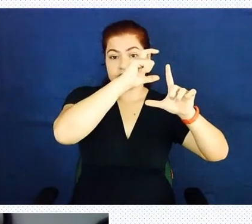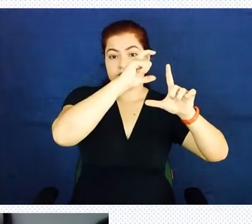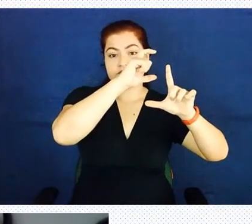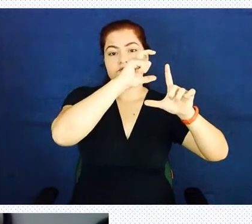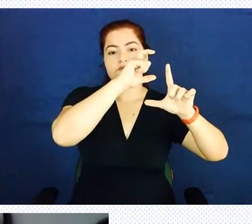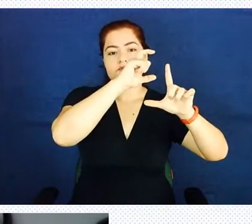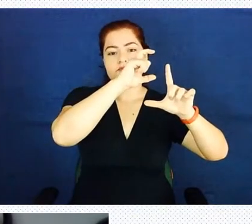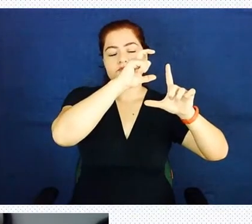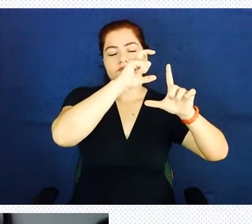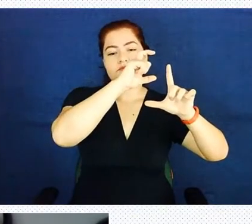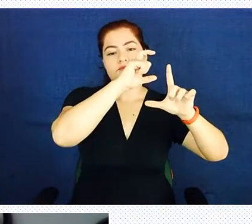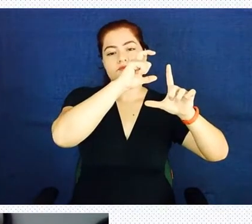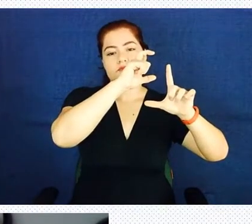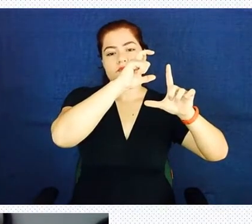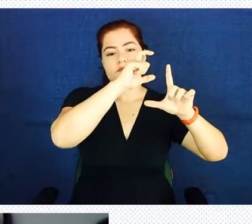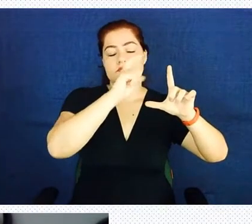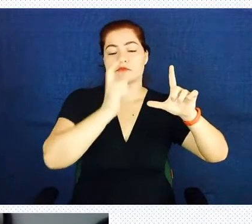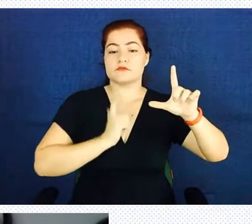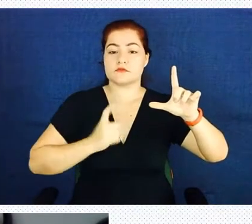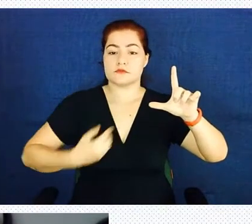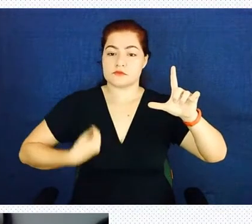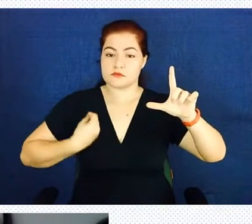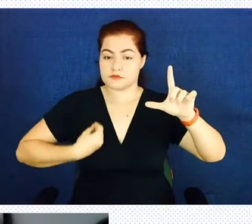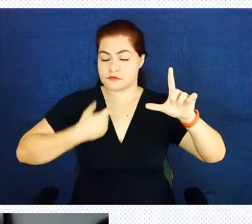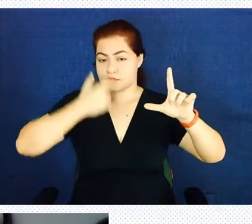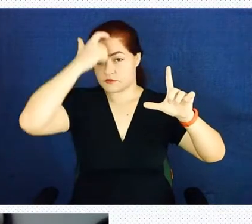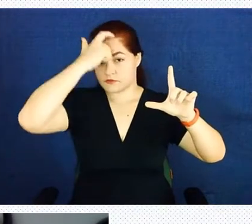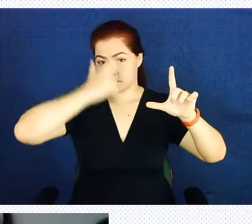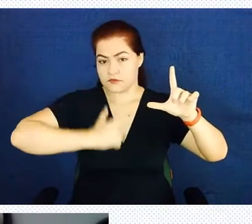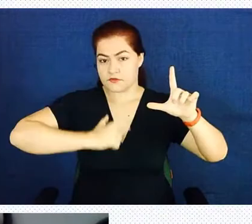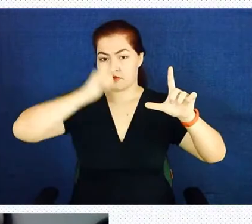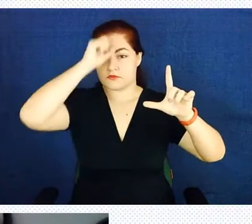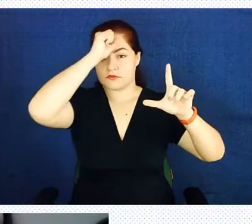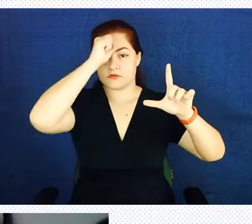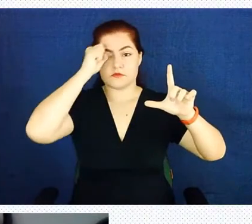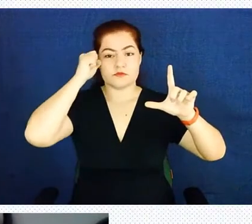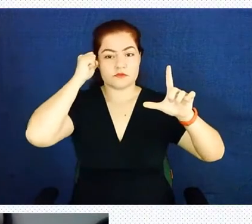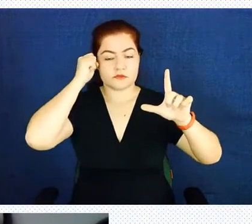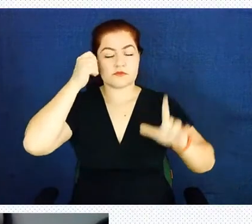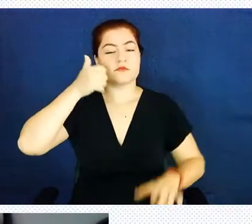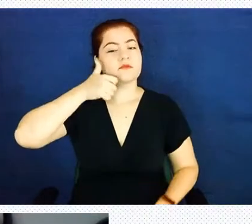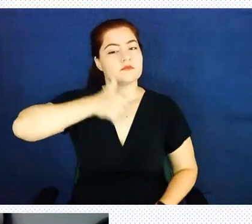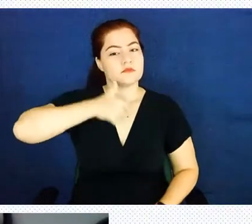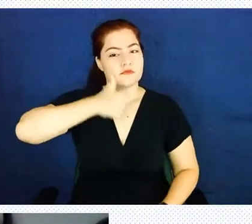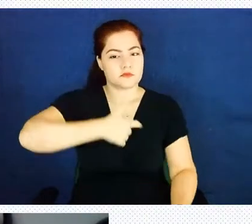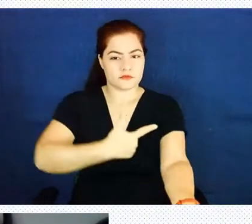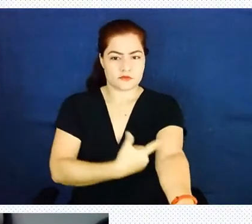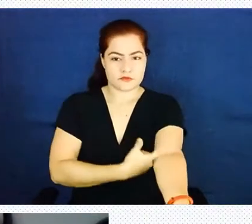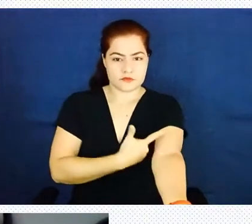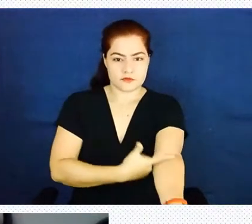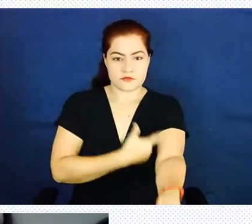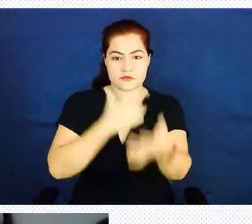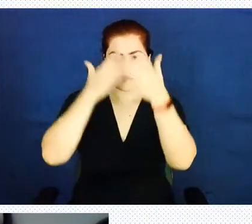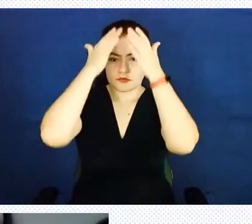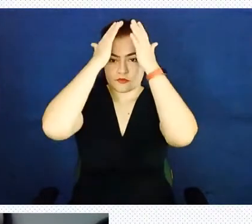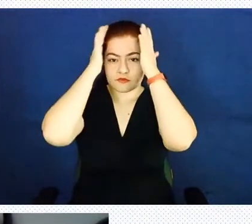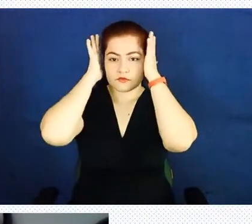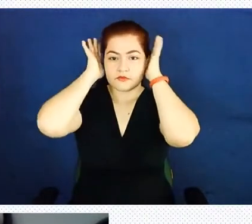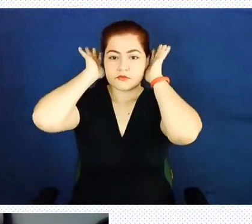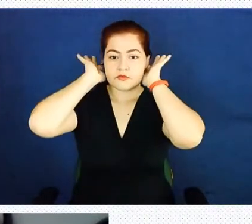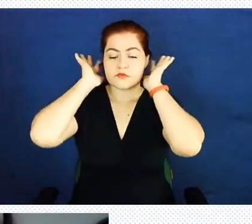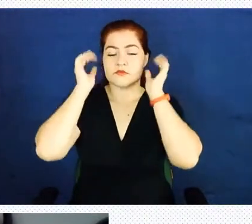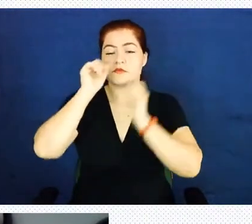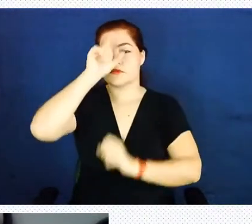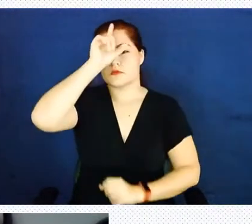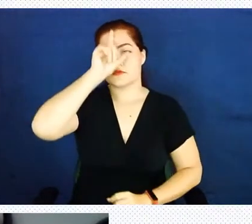quadro superior, estou eu, Sinara, uma mulher de pele clara, cabelos claros.